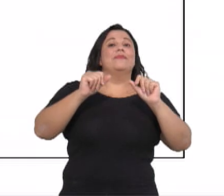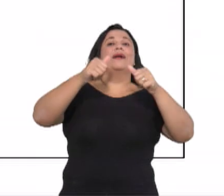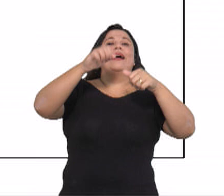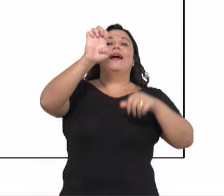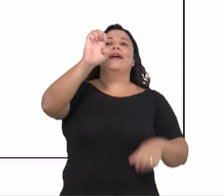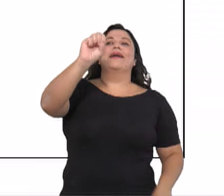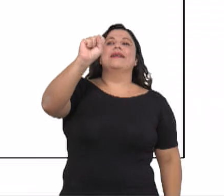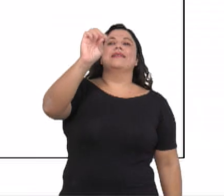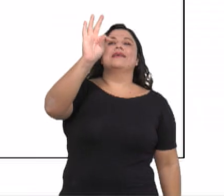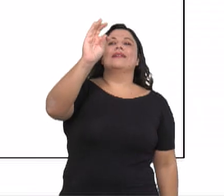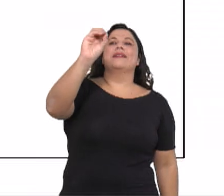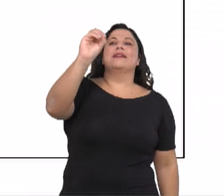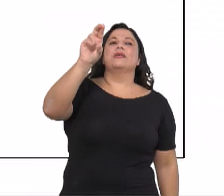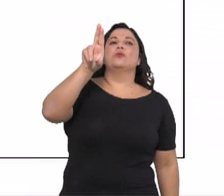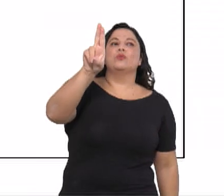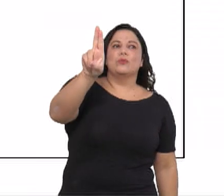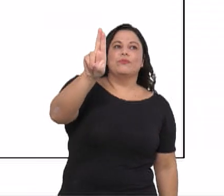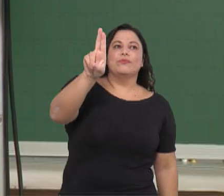Estou